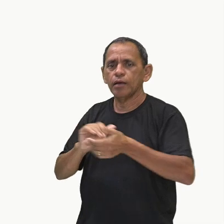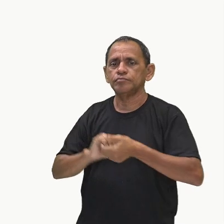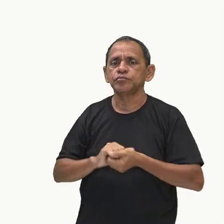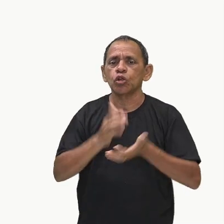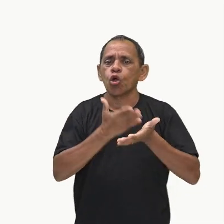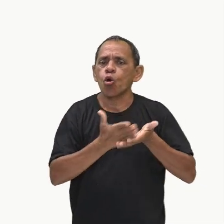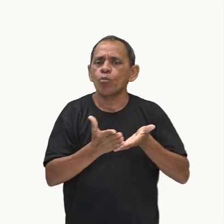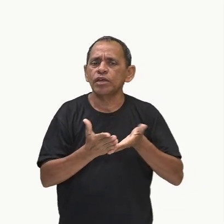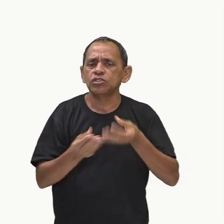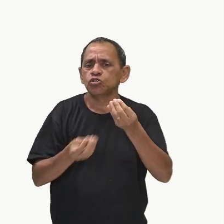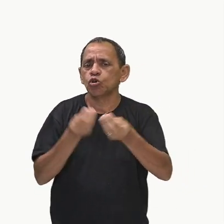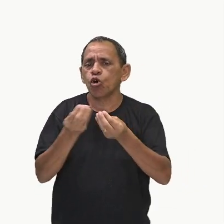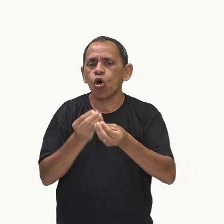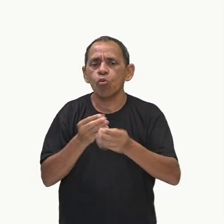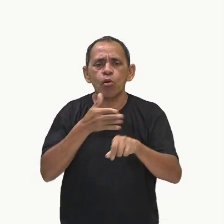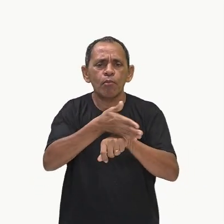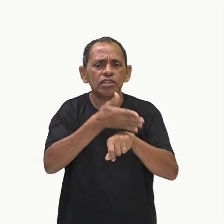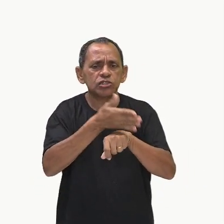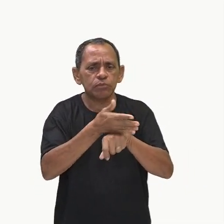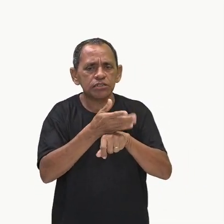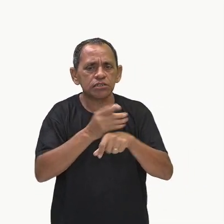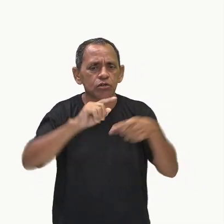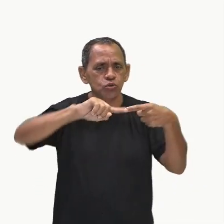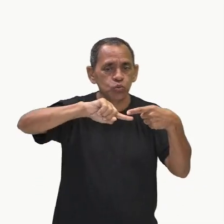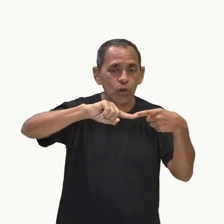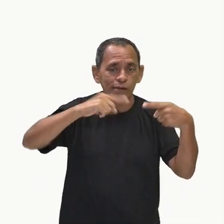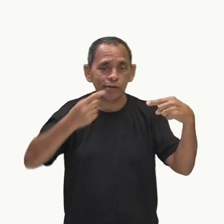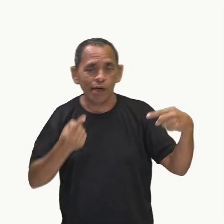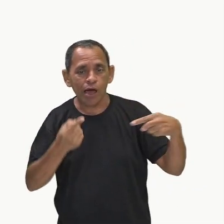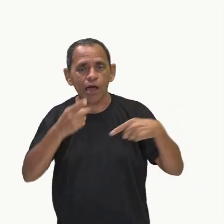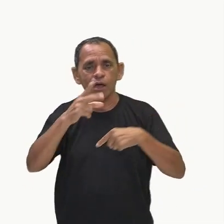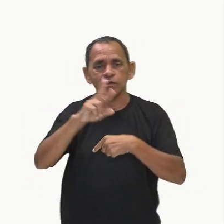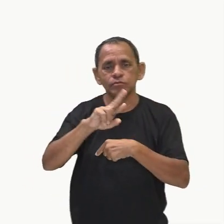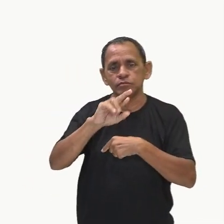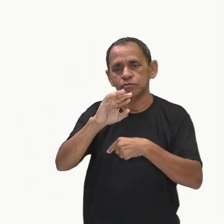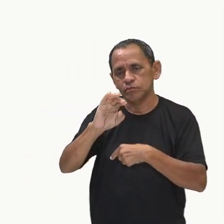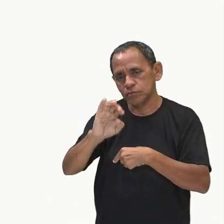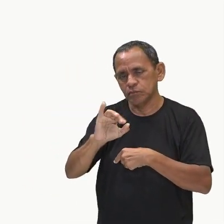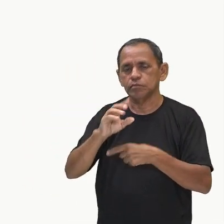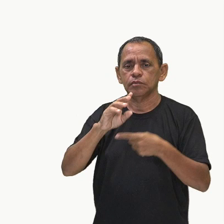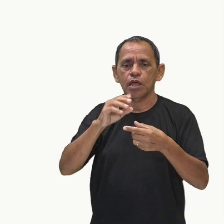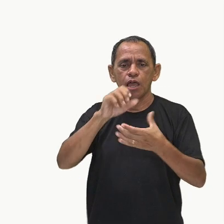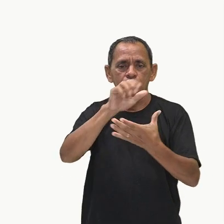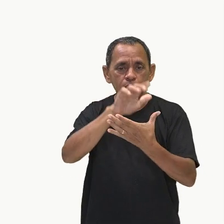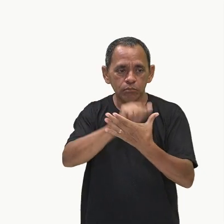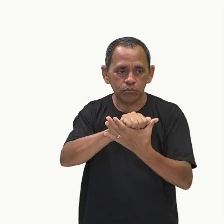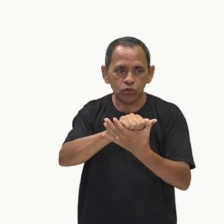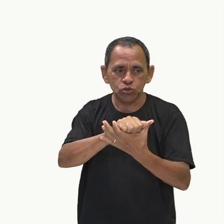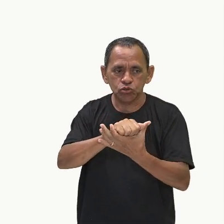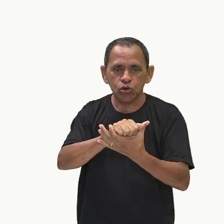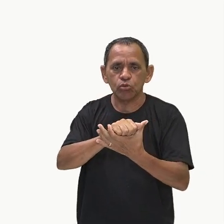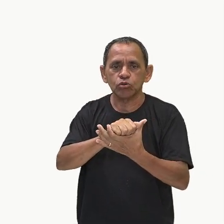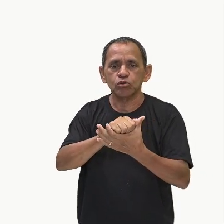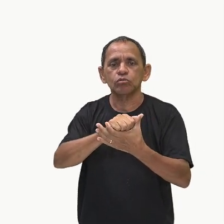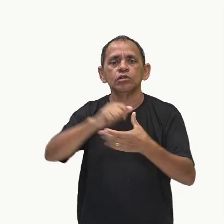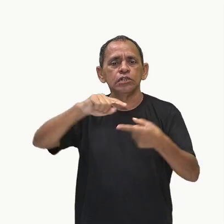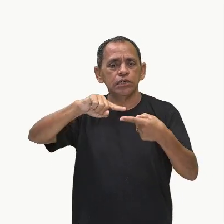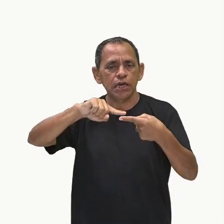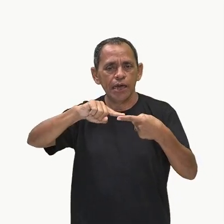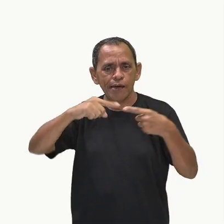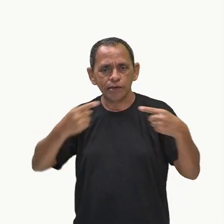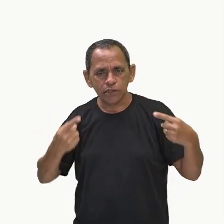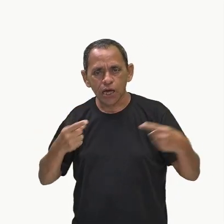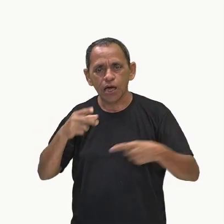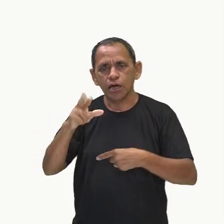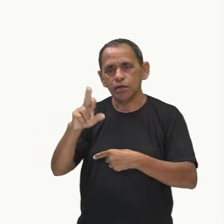com a participação do RNA ribossômico, que nós já conhecemos por outro nome apresentado aqui